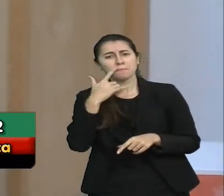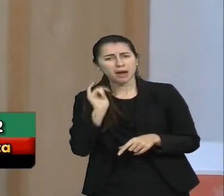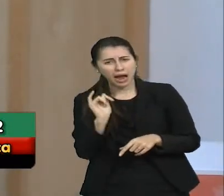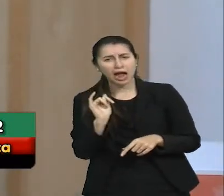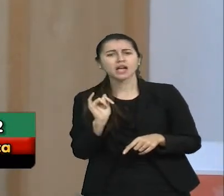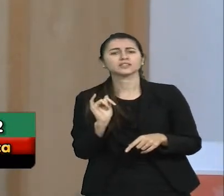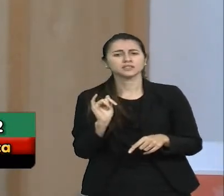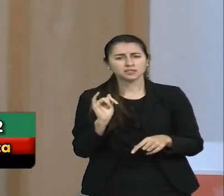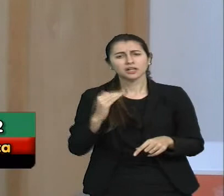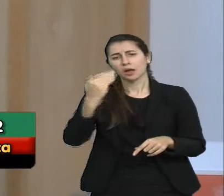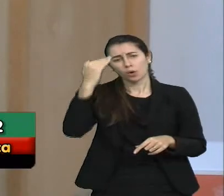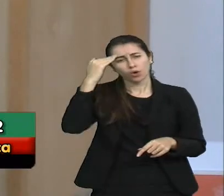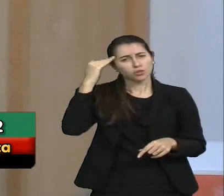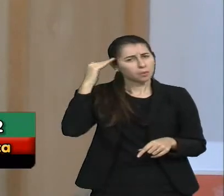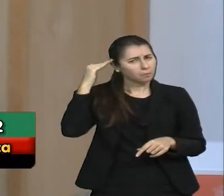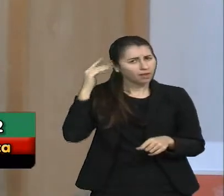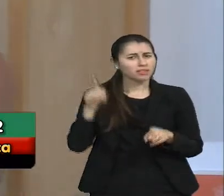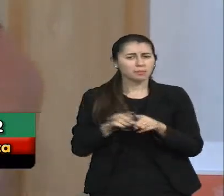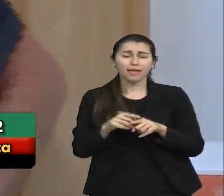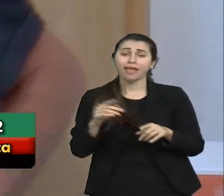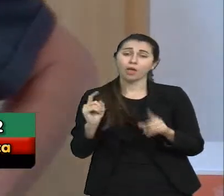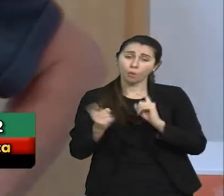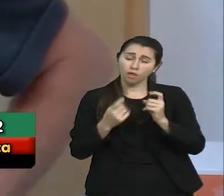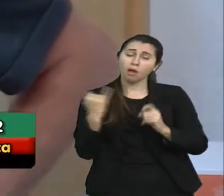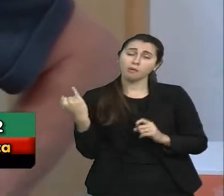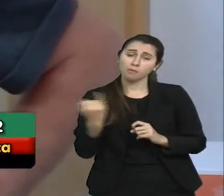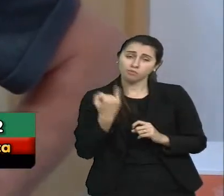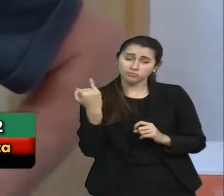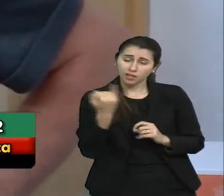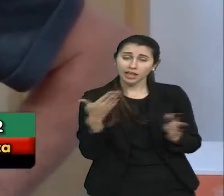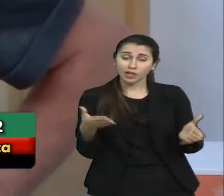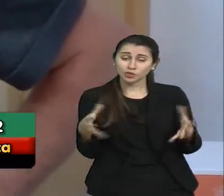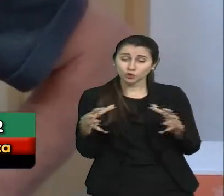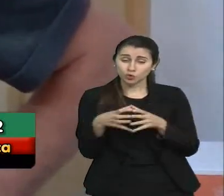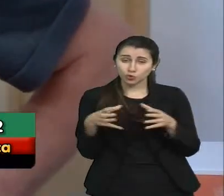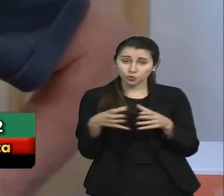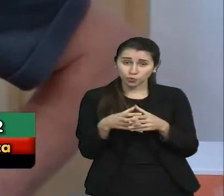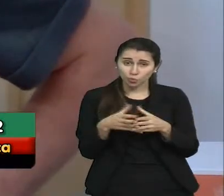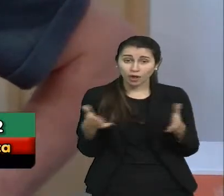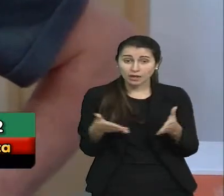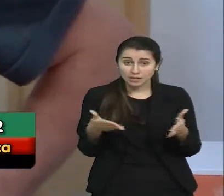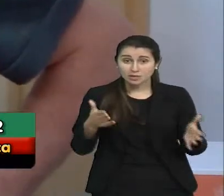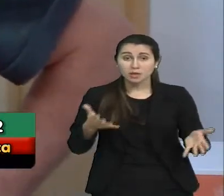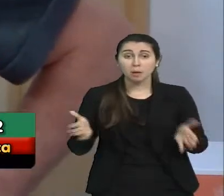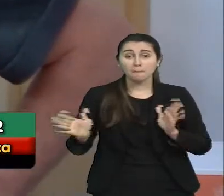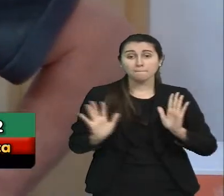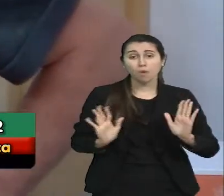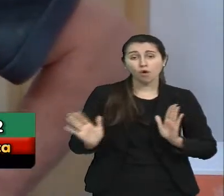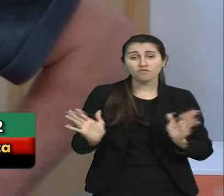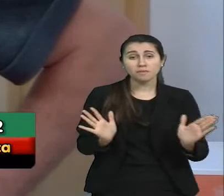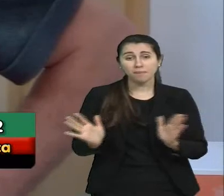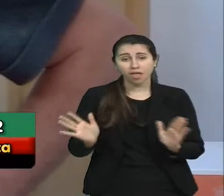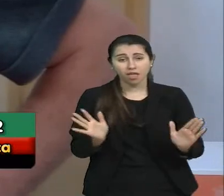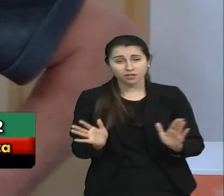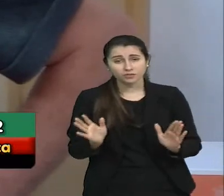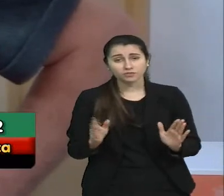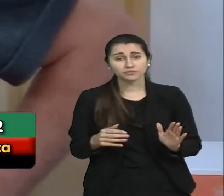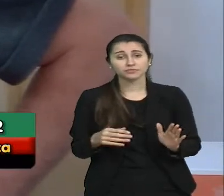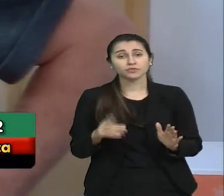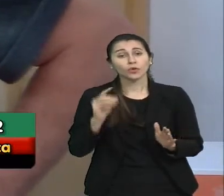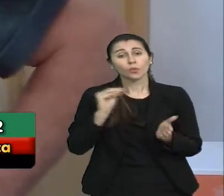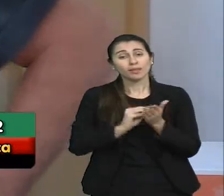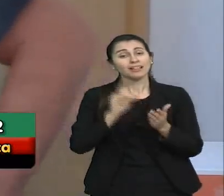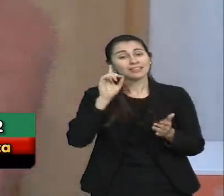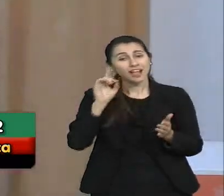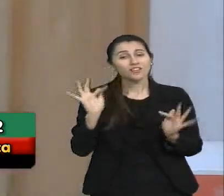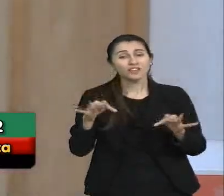puderem participar dessa reunião, seria muito importante. Então, se esse grupo e esse movimento que aqui está pudermos sair daqui com uma data no final da reunião, nós agradecemos